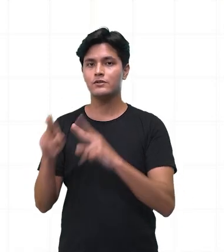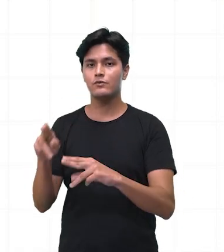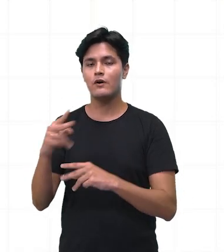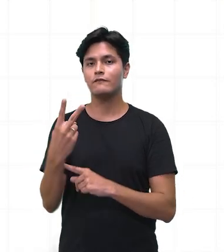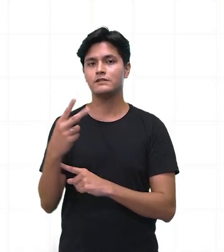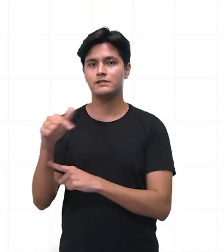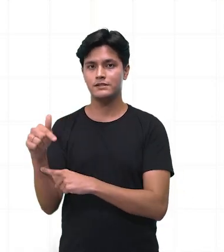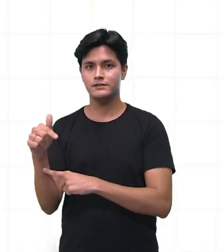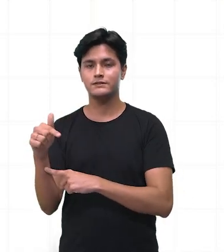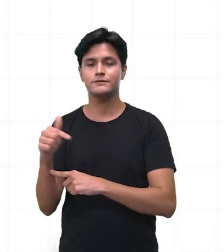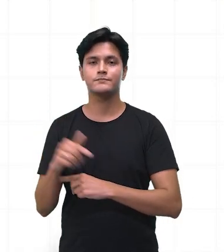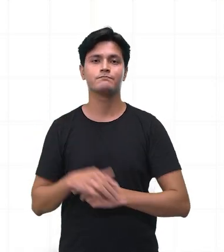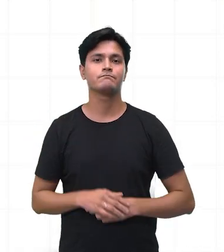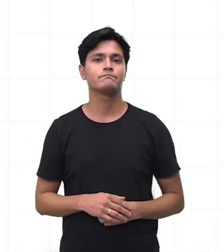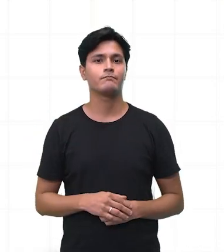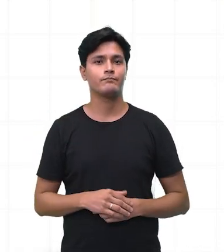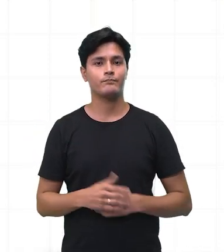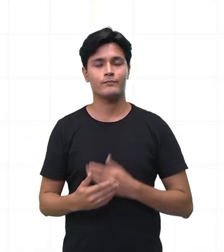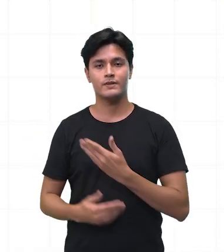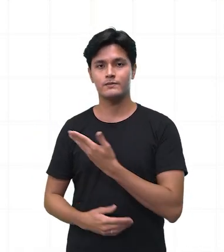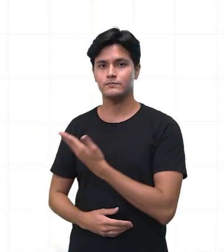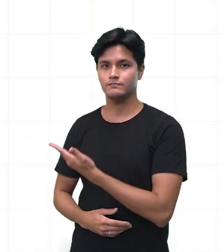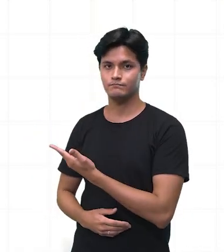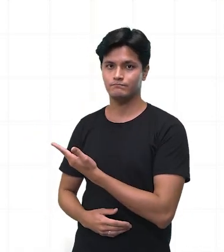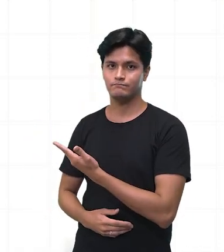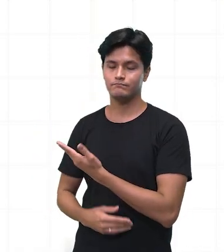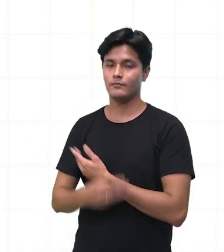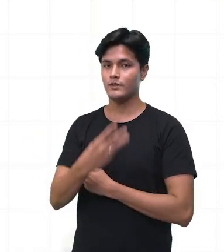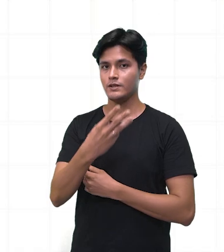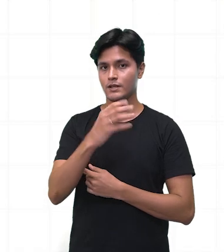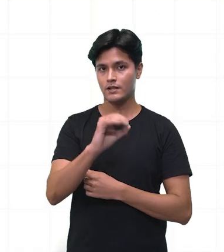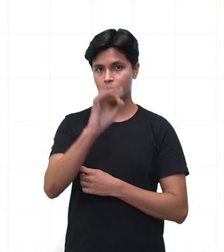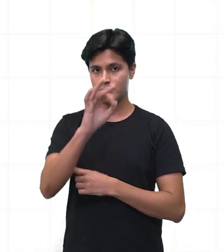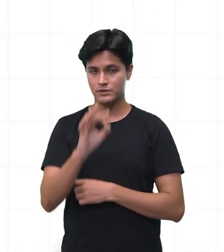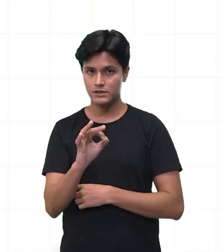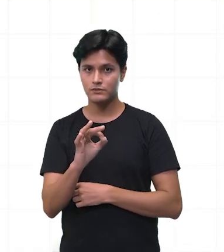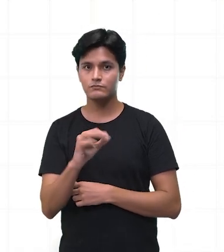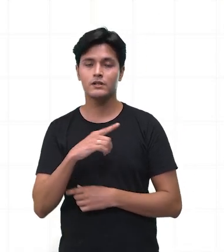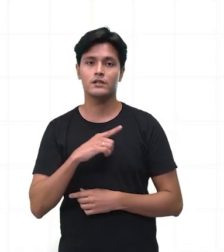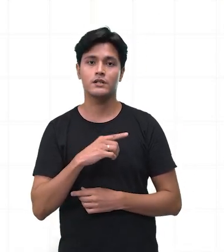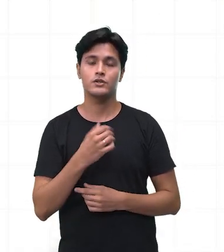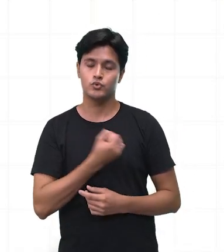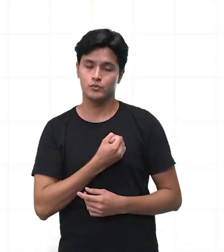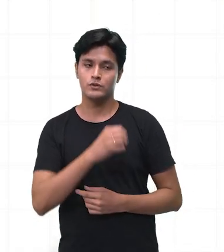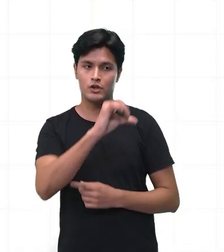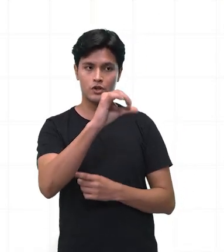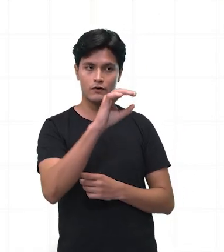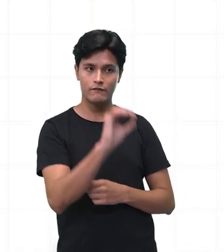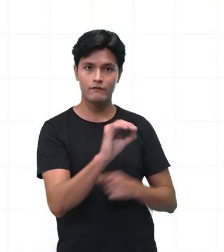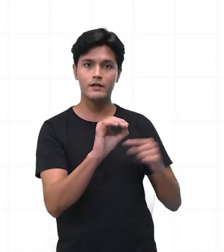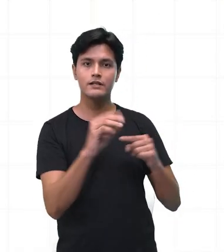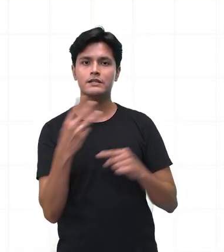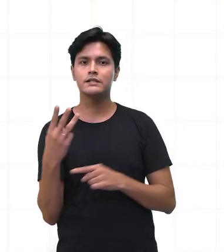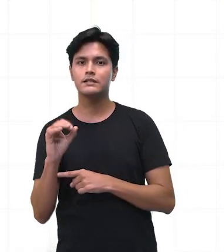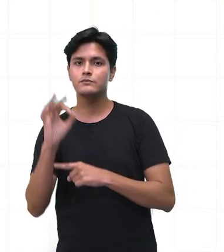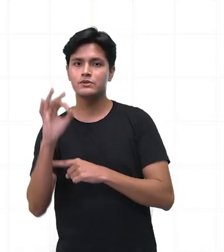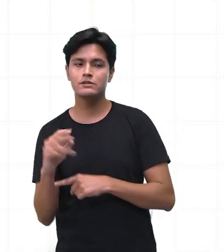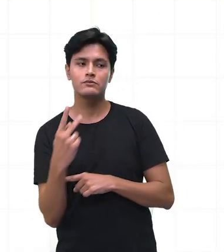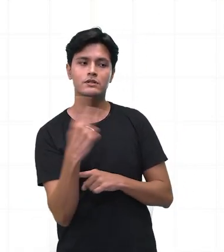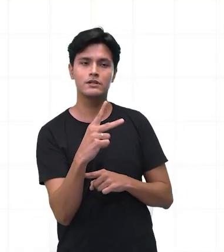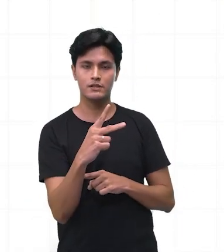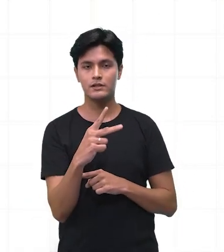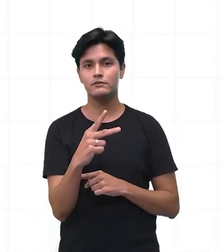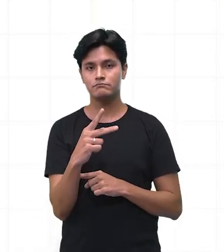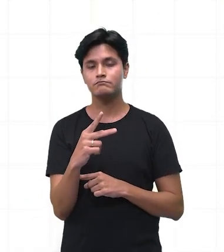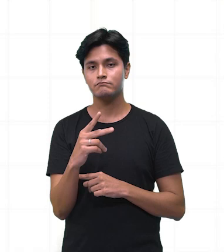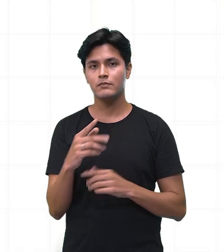27. Então, tá aí, ó, 30% de 90, transformamos a porcentagem em fração e multiplicamos